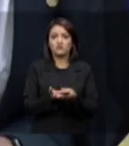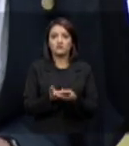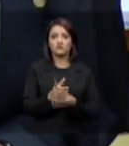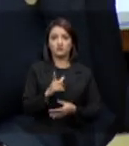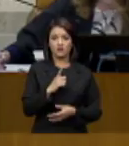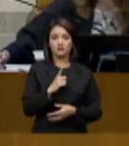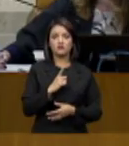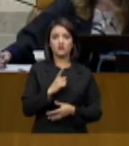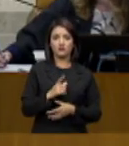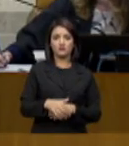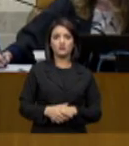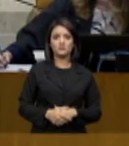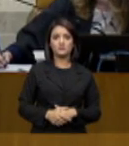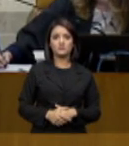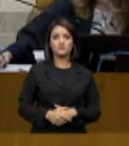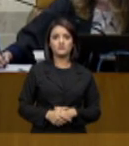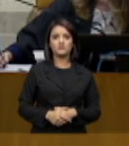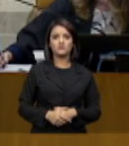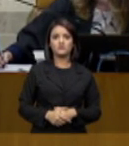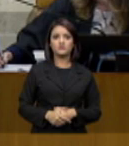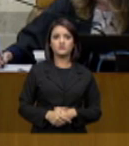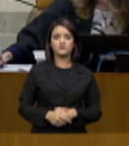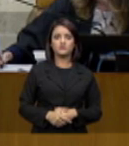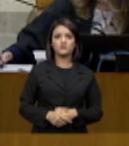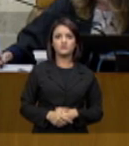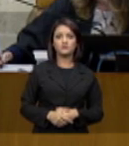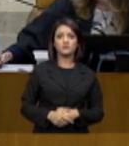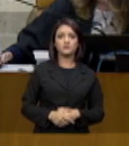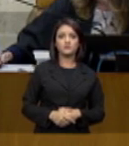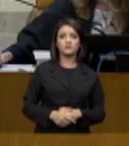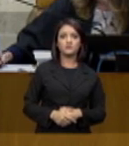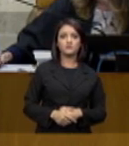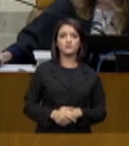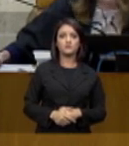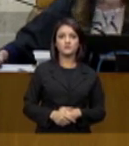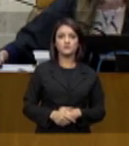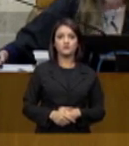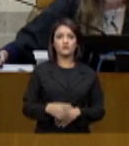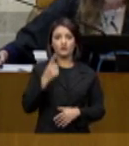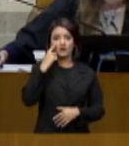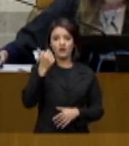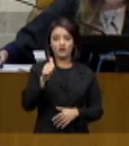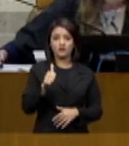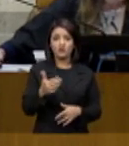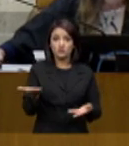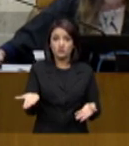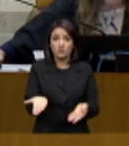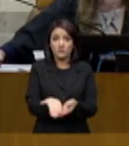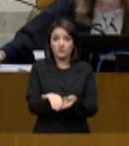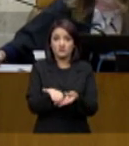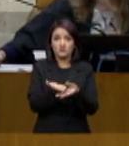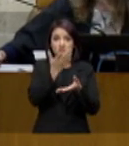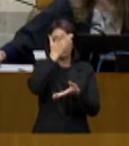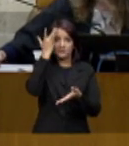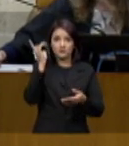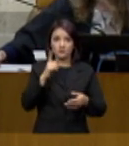inclusive mandou atuando desse campo análise da situação jurídica dos custodiados